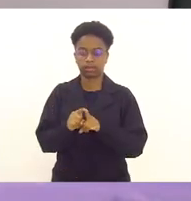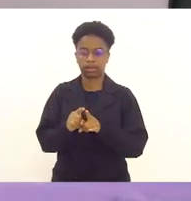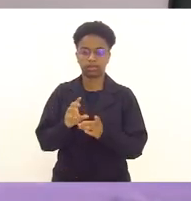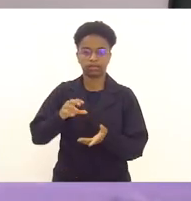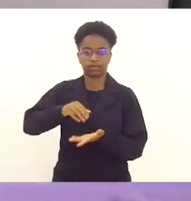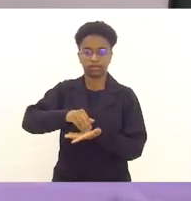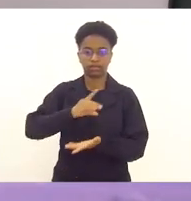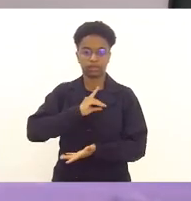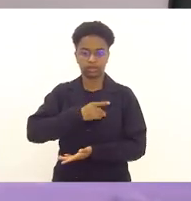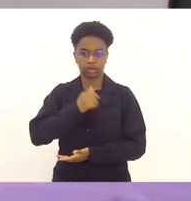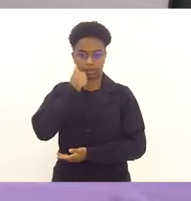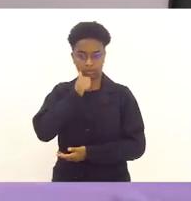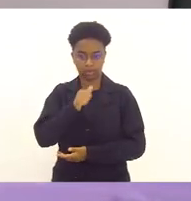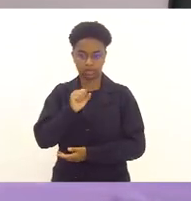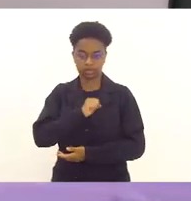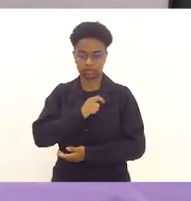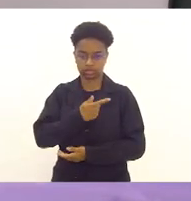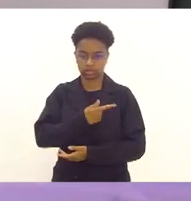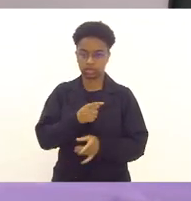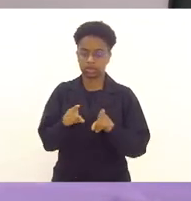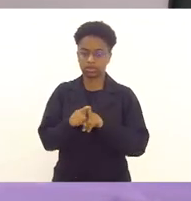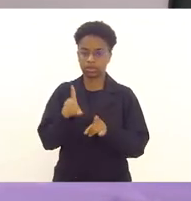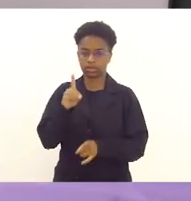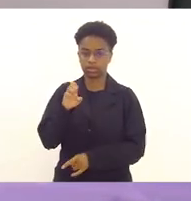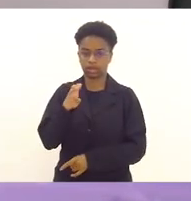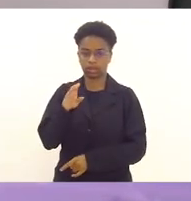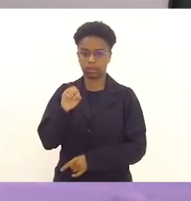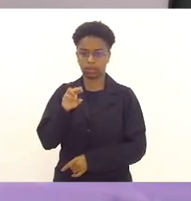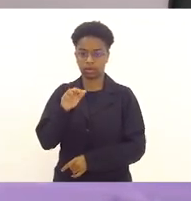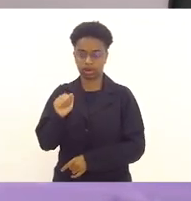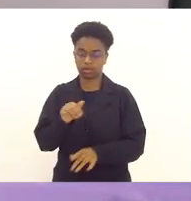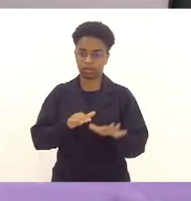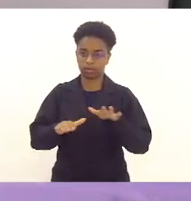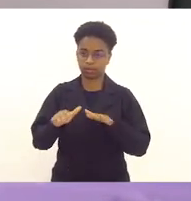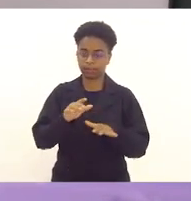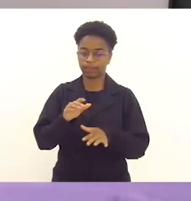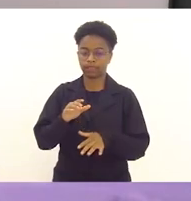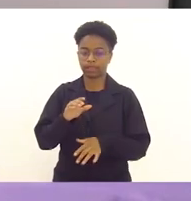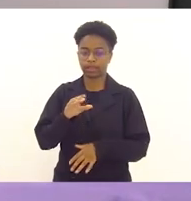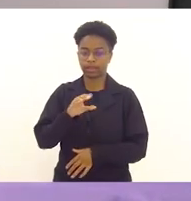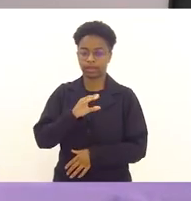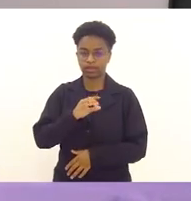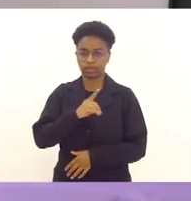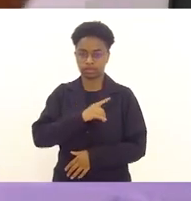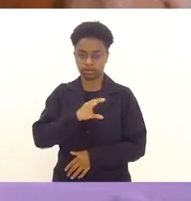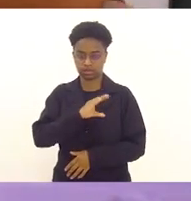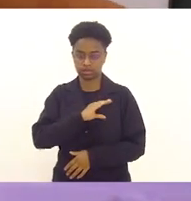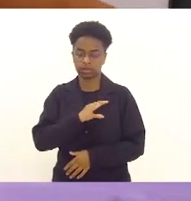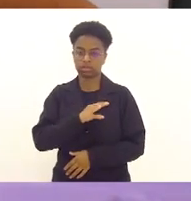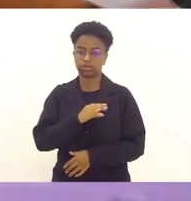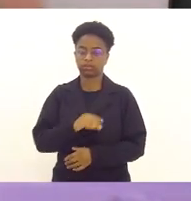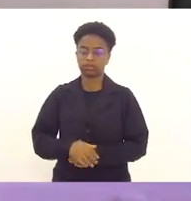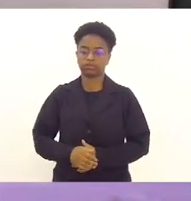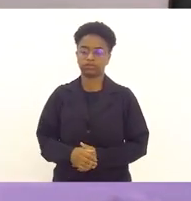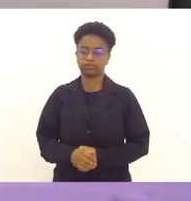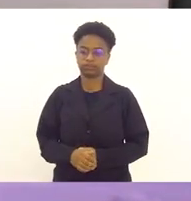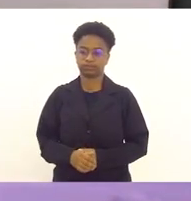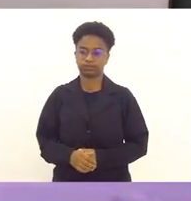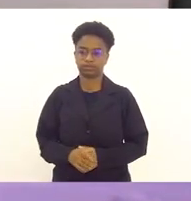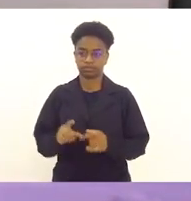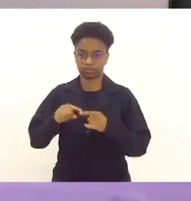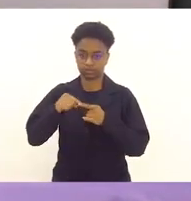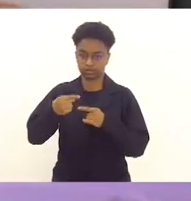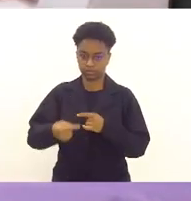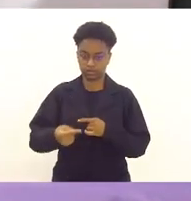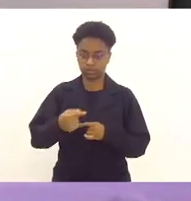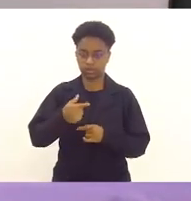São Gonçalo delegada a senhora Débora Amorim do movimento Caxias coalizão Negra por direitos e daqui